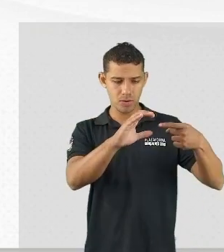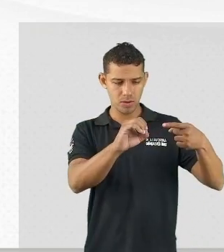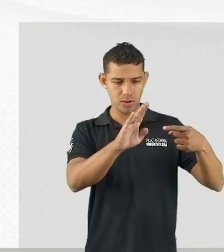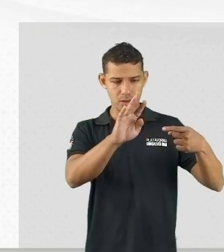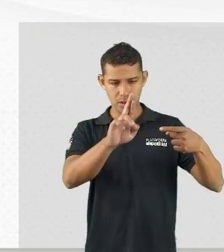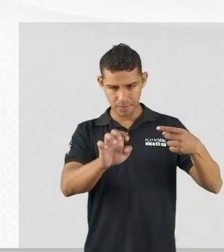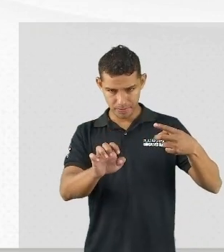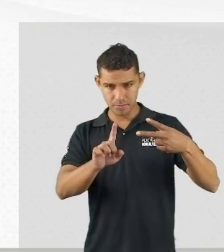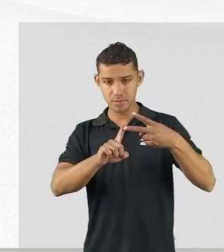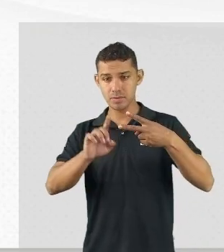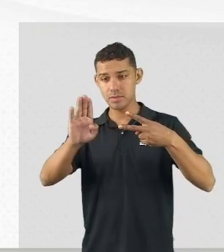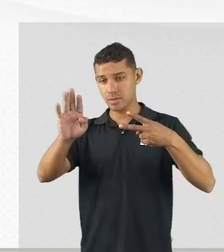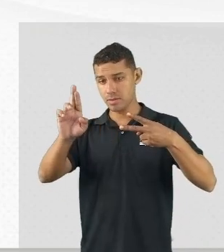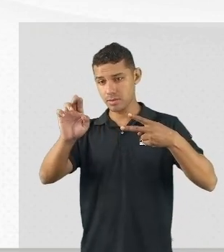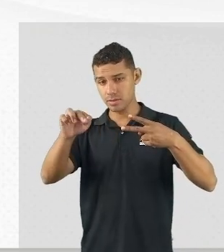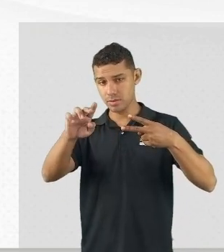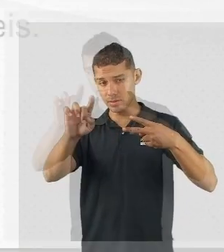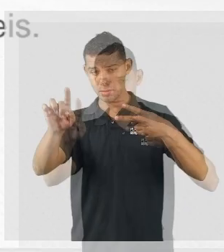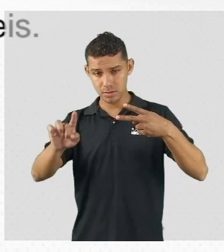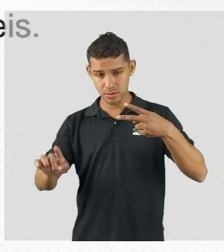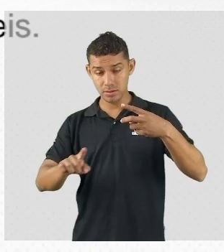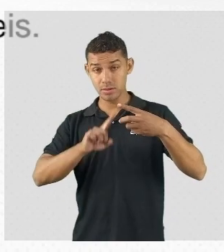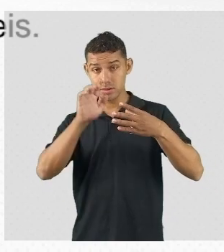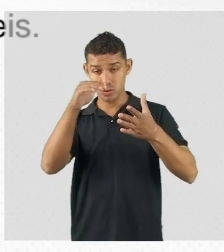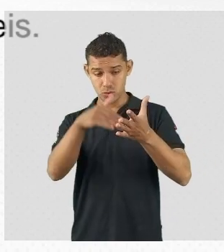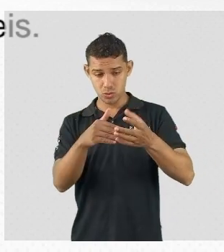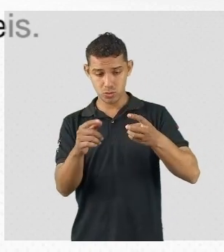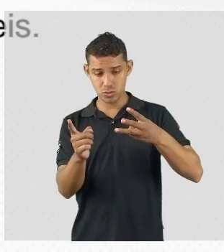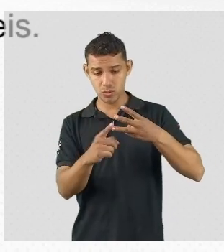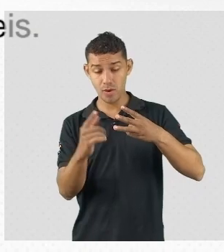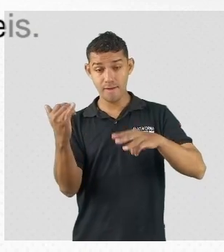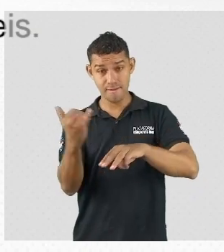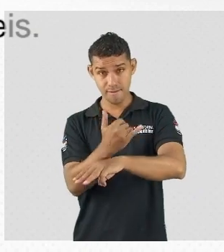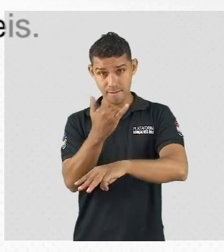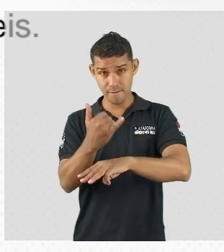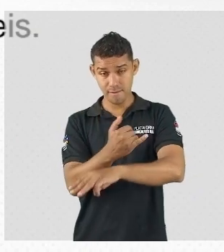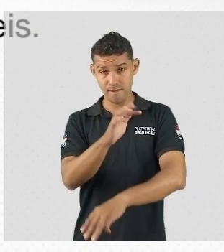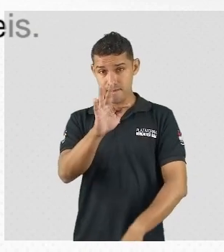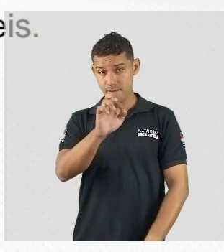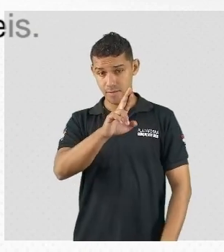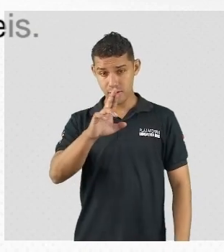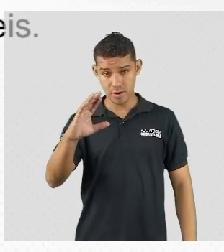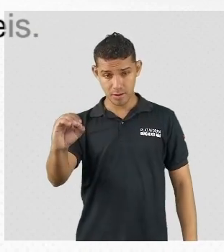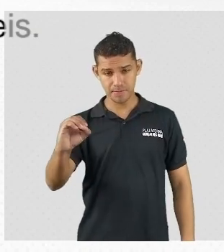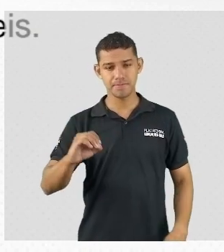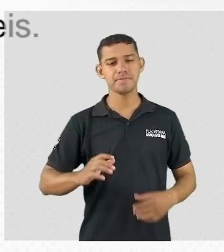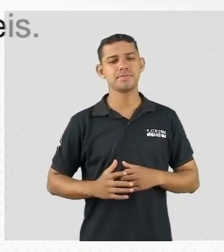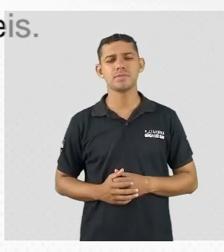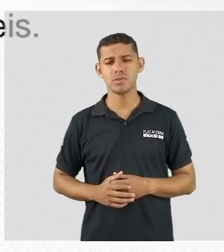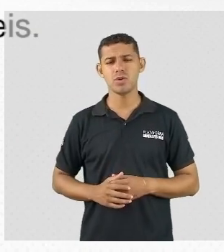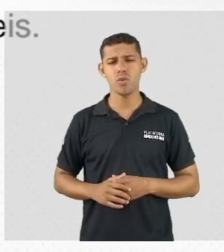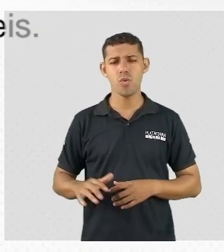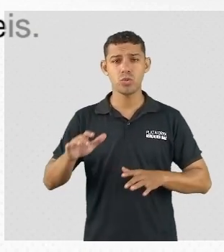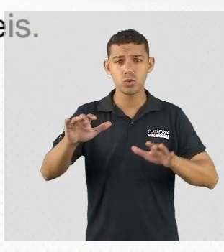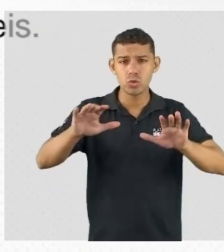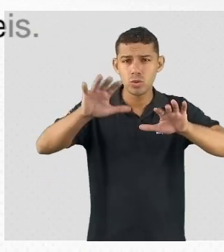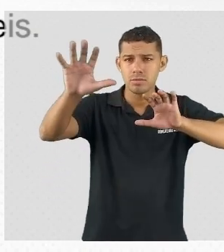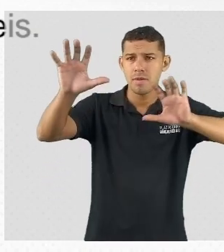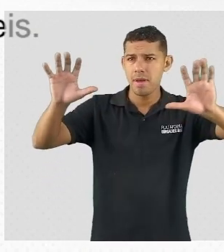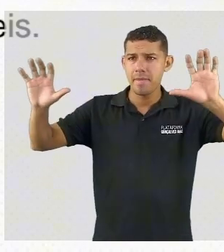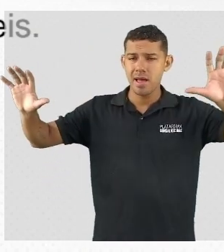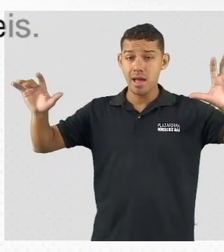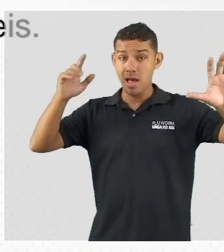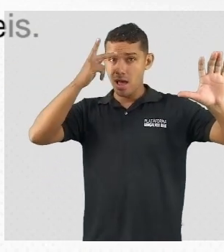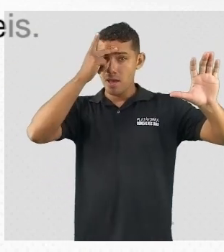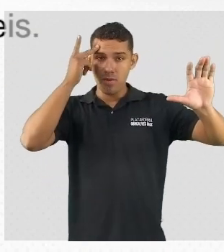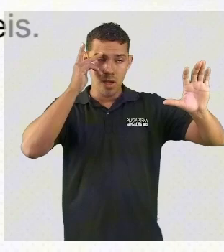o bronze e, por último, o domínio ali do ferro, né, com fogo. O surgimento do Estado e da divisão social. Bom, as pessoas agora